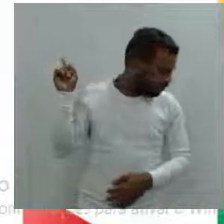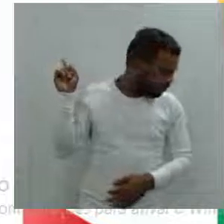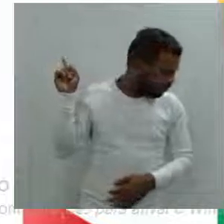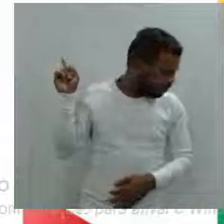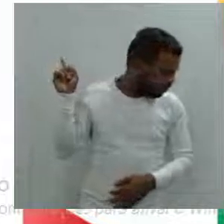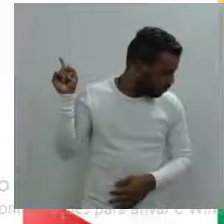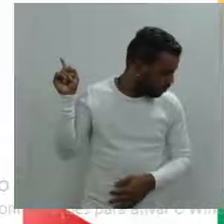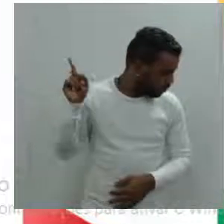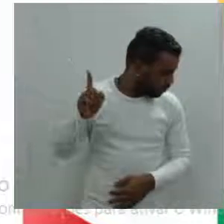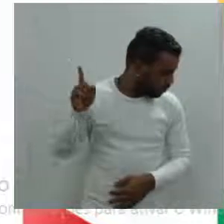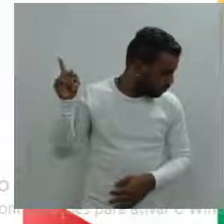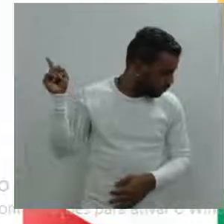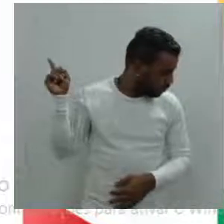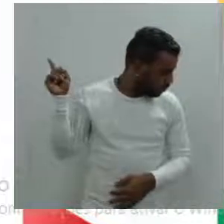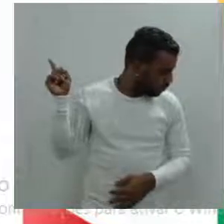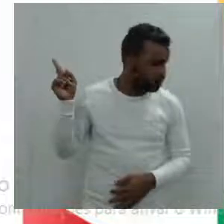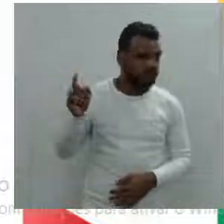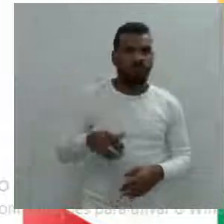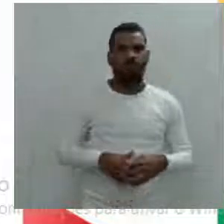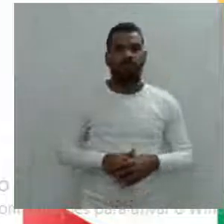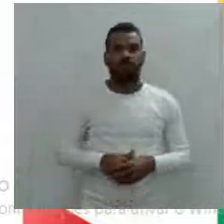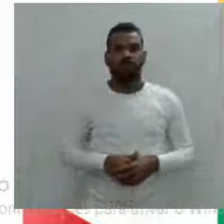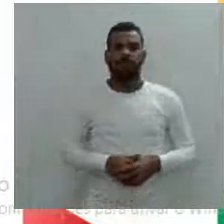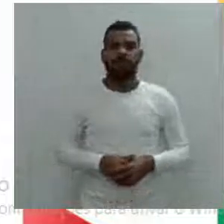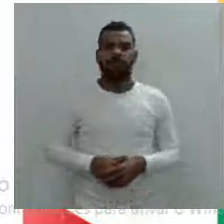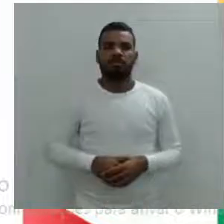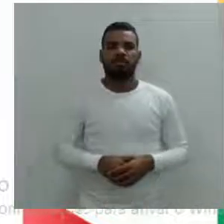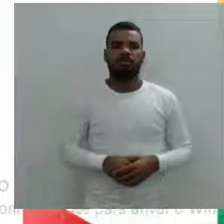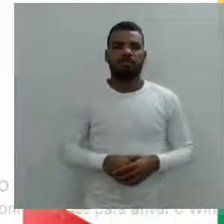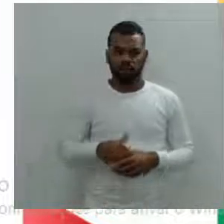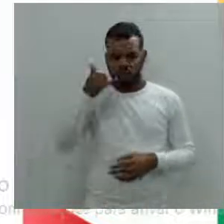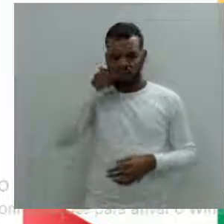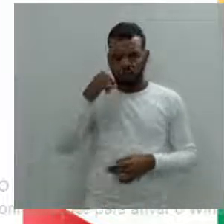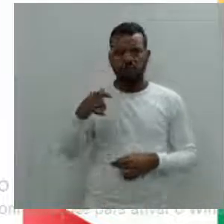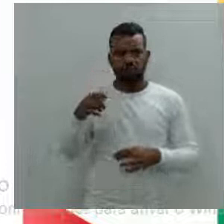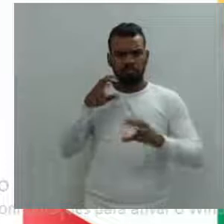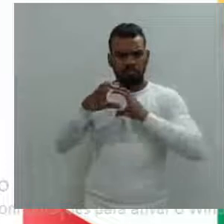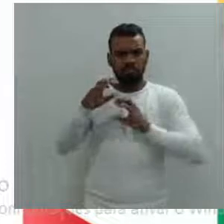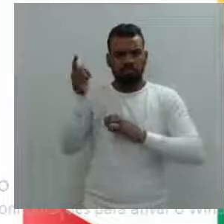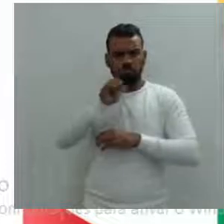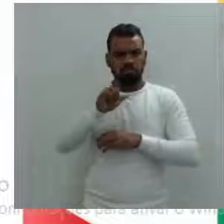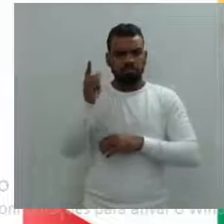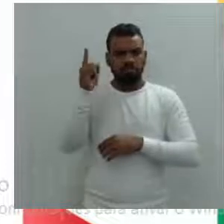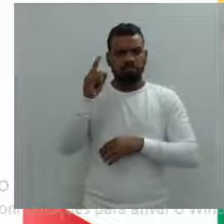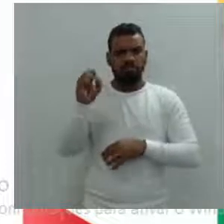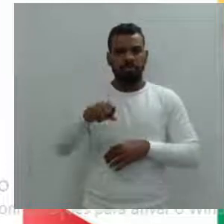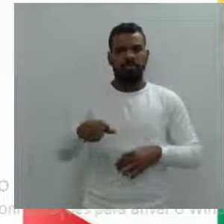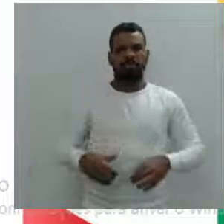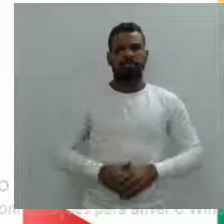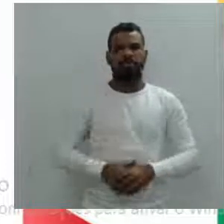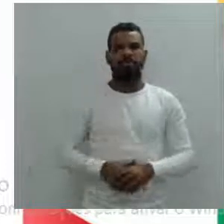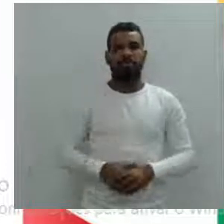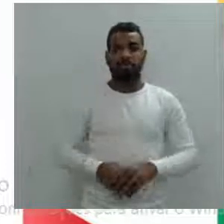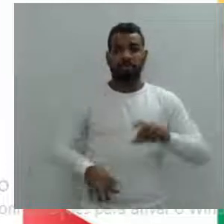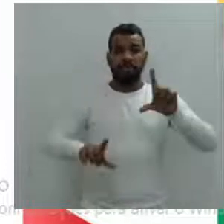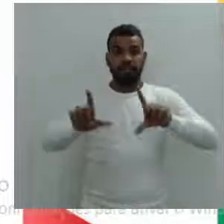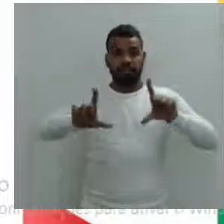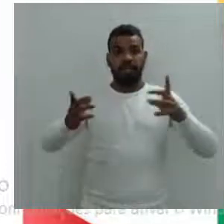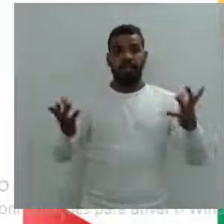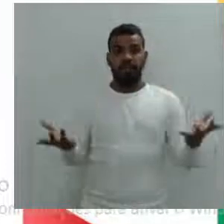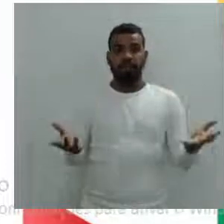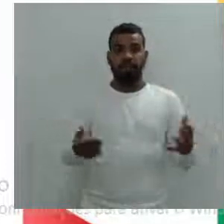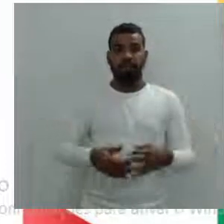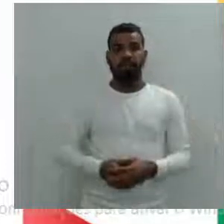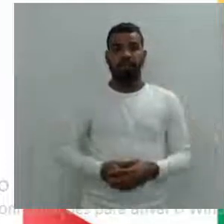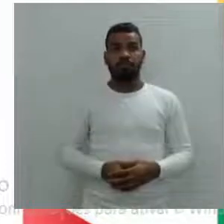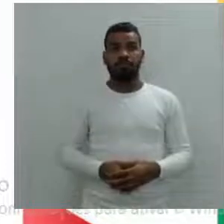né? O telefone que você olha assim, a Priscila diz, professor, funcionava? Funcionava, é óbvio, né, meu anjo? Nós teremos a televisão, tá